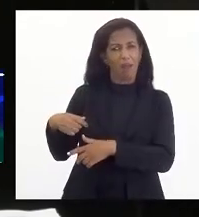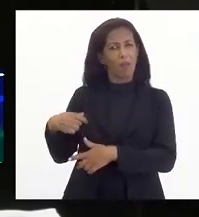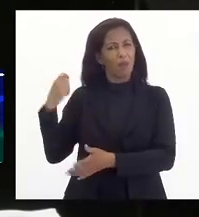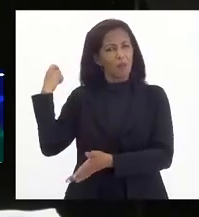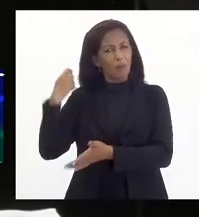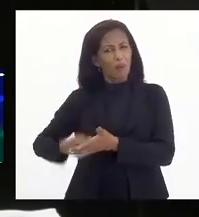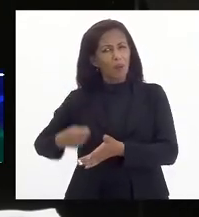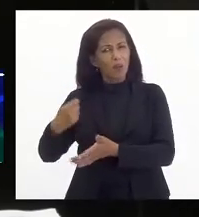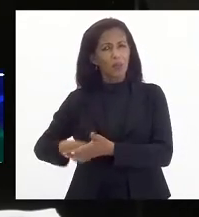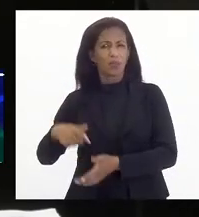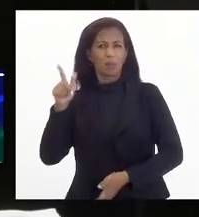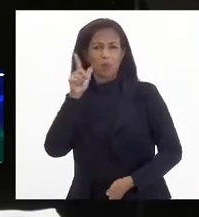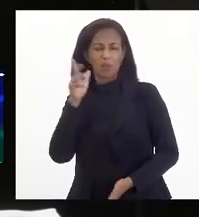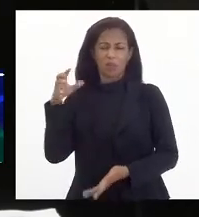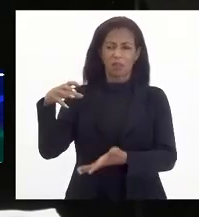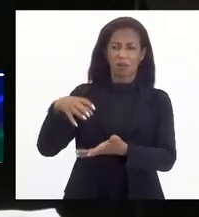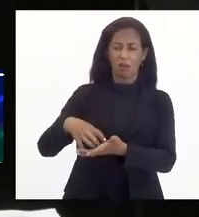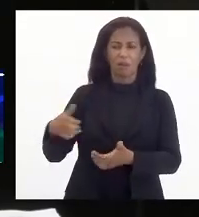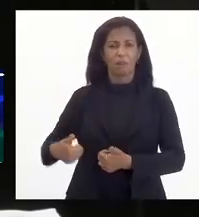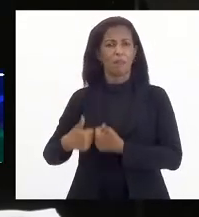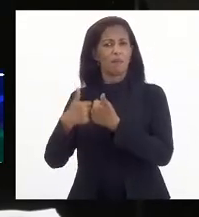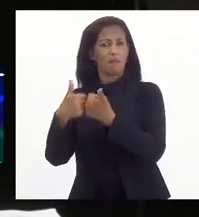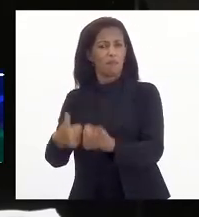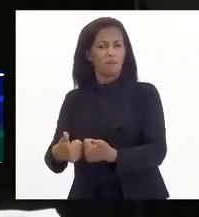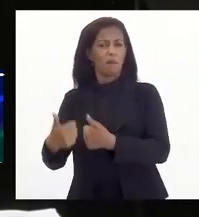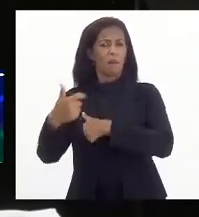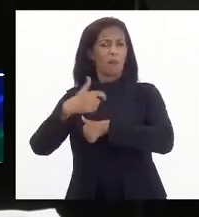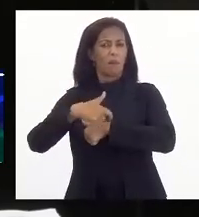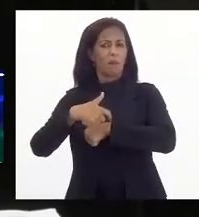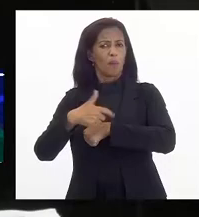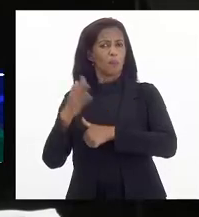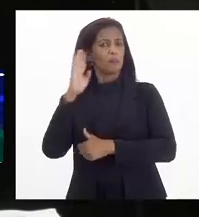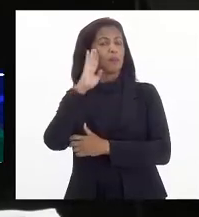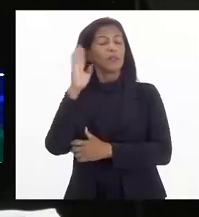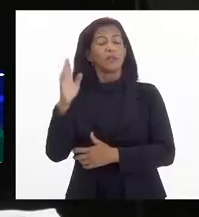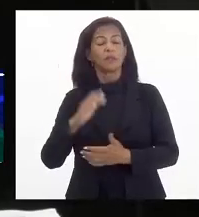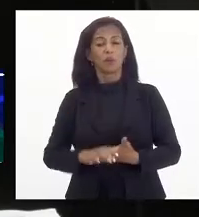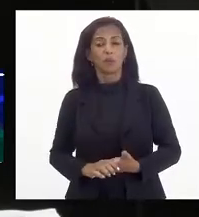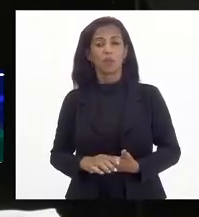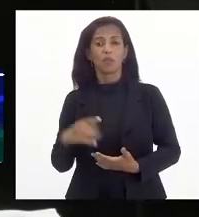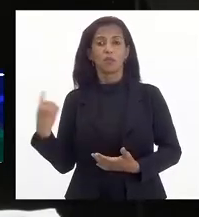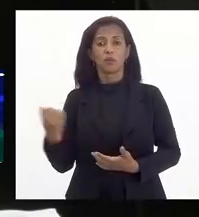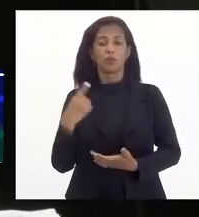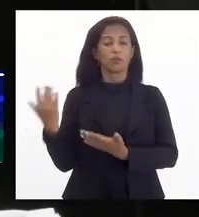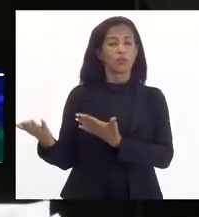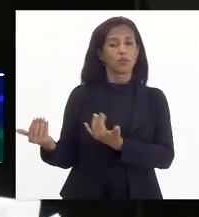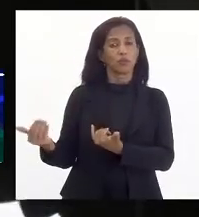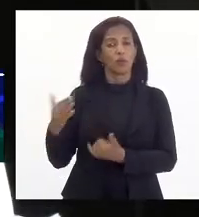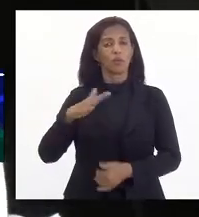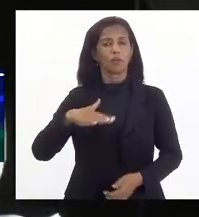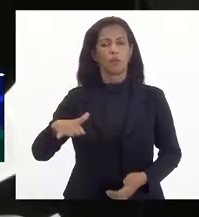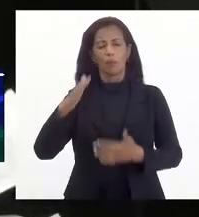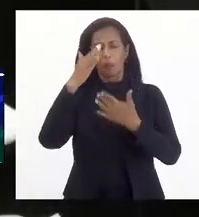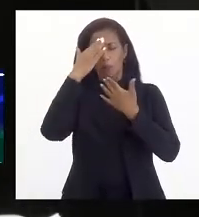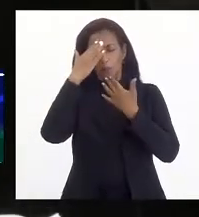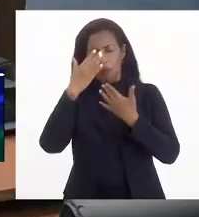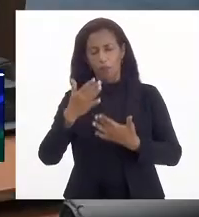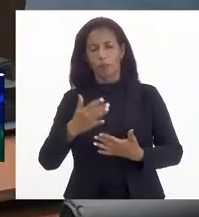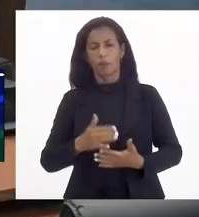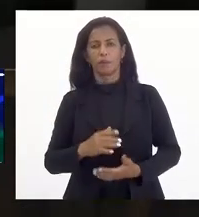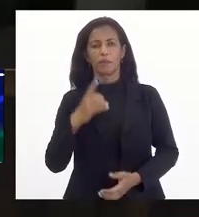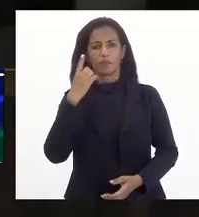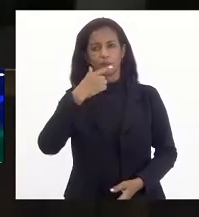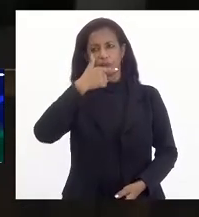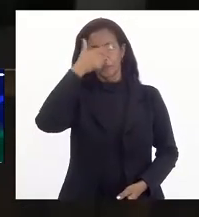população para exigir e lutar por melhores melhores momentos principalmente para nossa juventude da nossa região Muito obrigado tchau